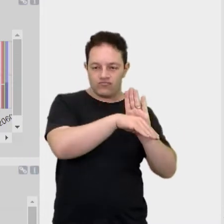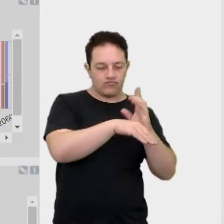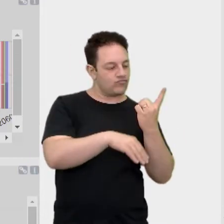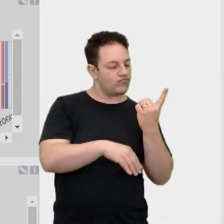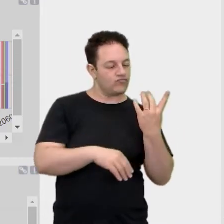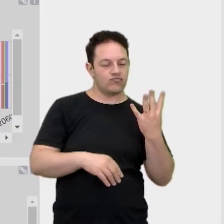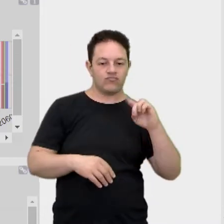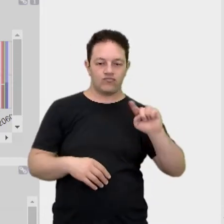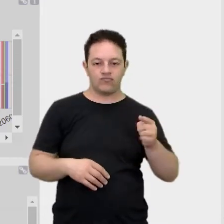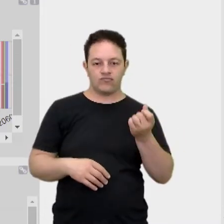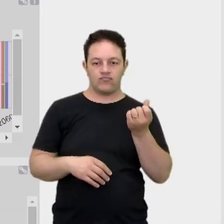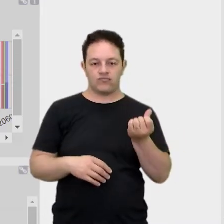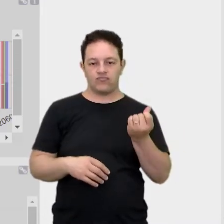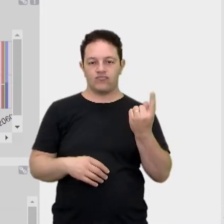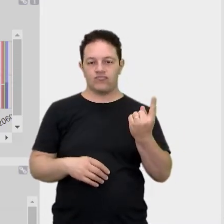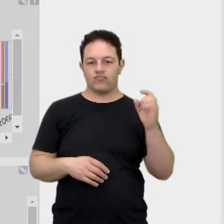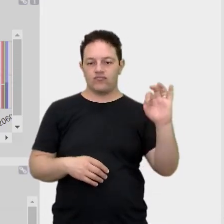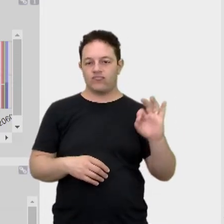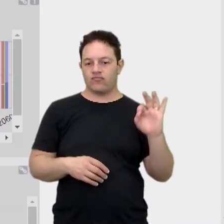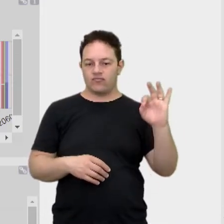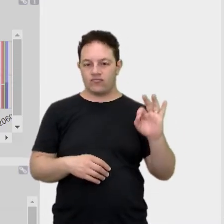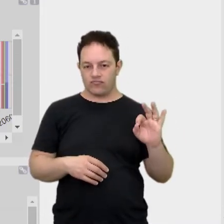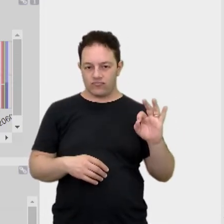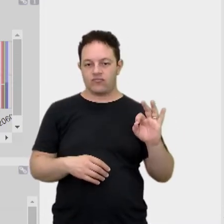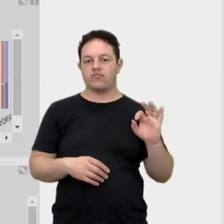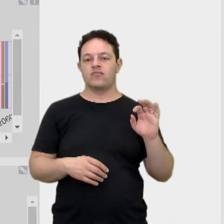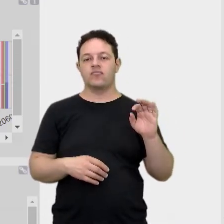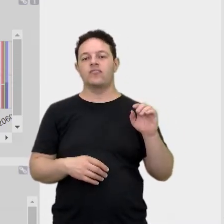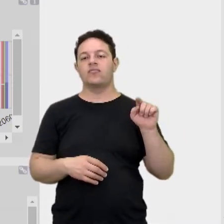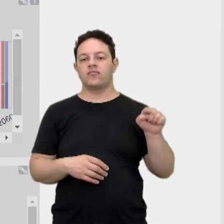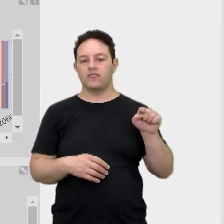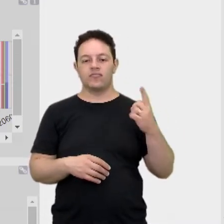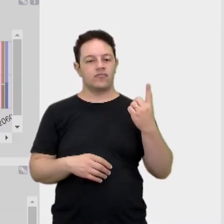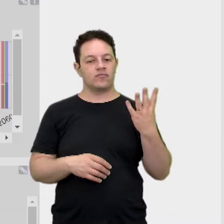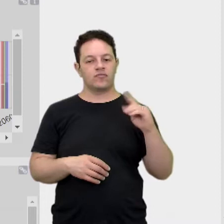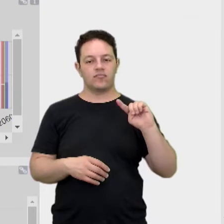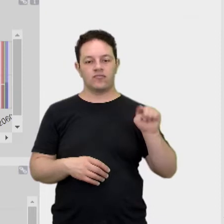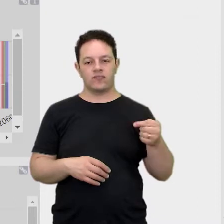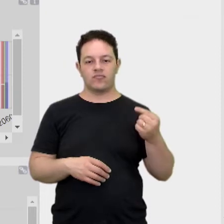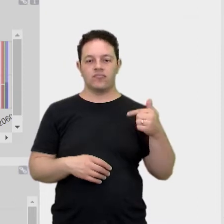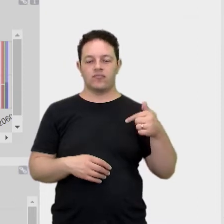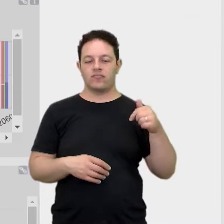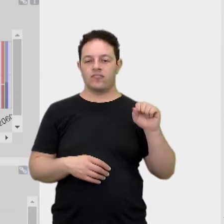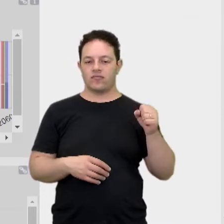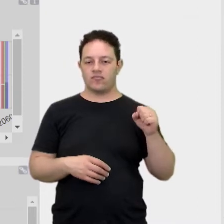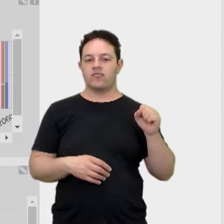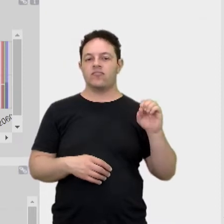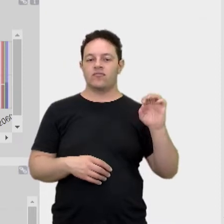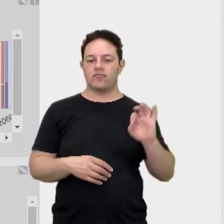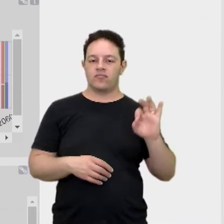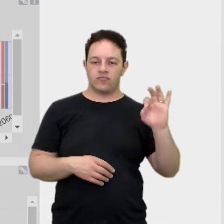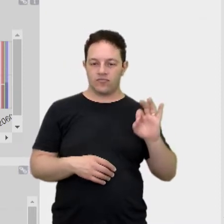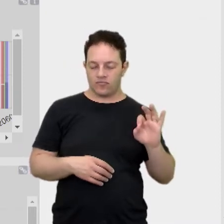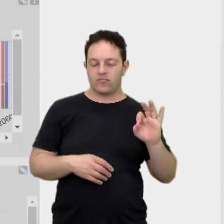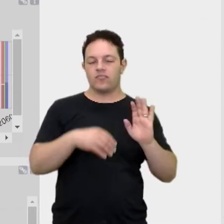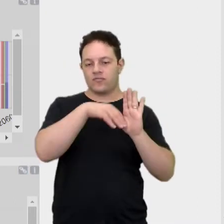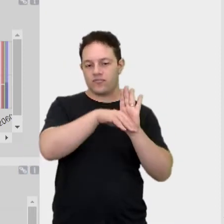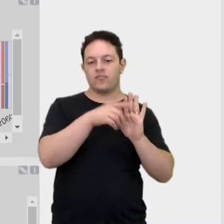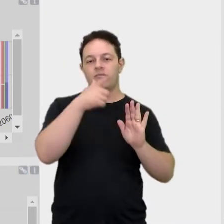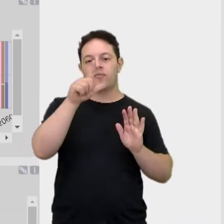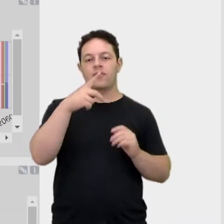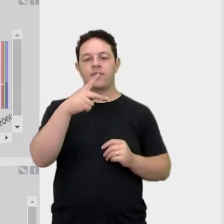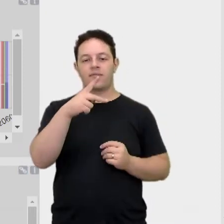14,78%, né? Vão cair 10% aí da projeção de total da população. Já o PIA, né? Que são